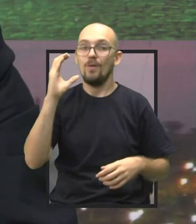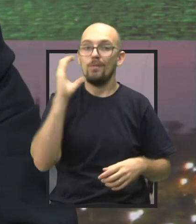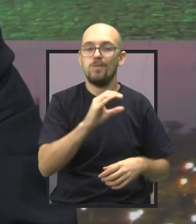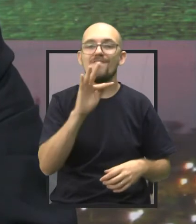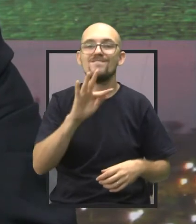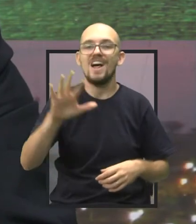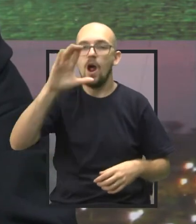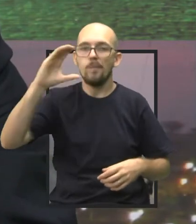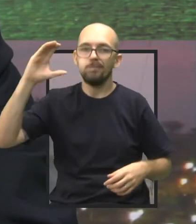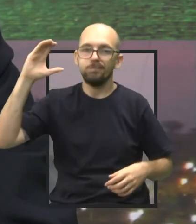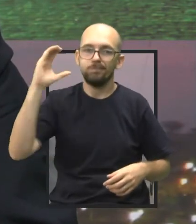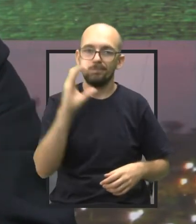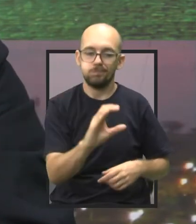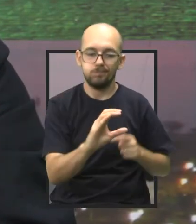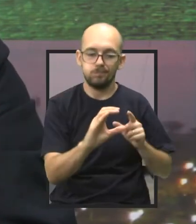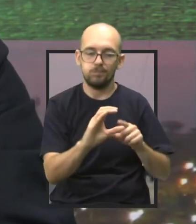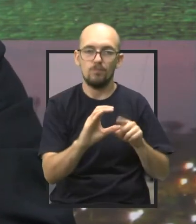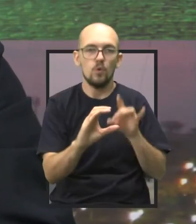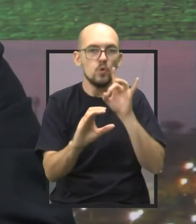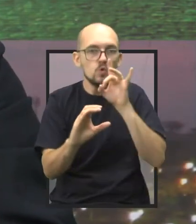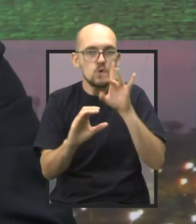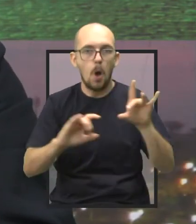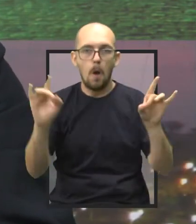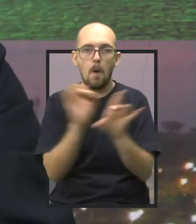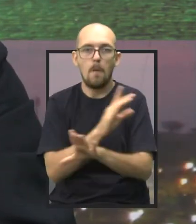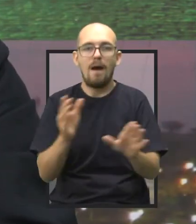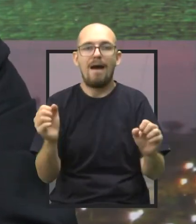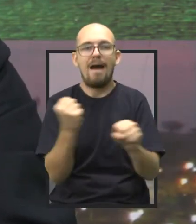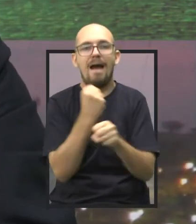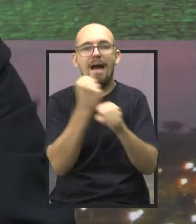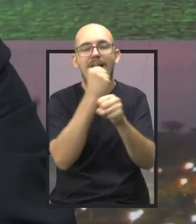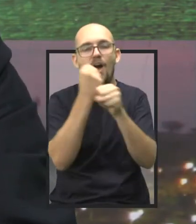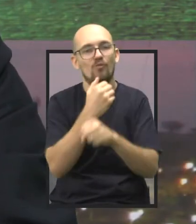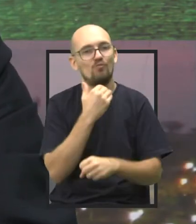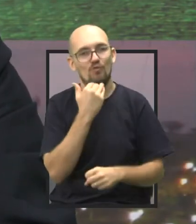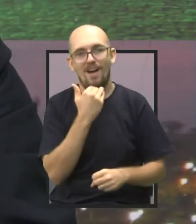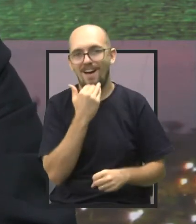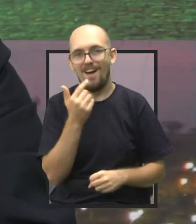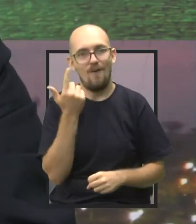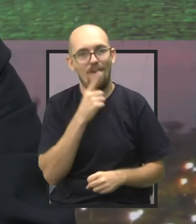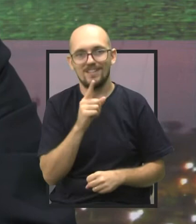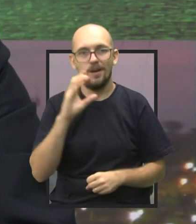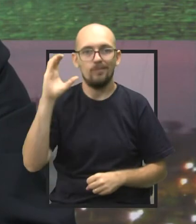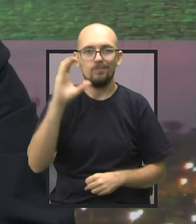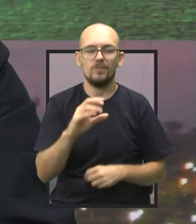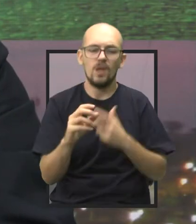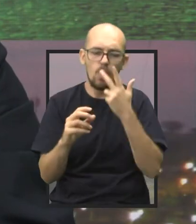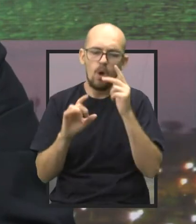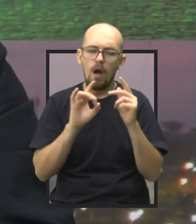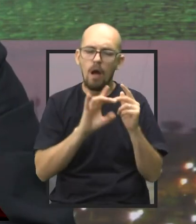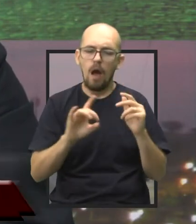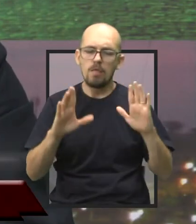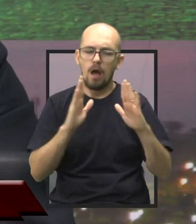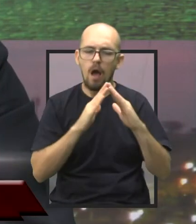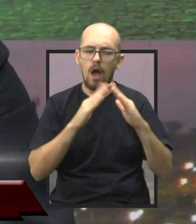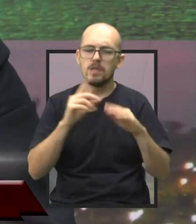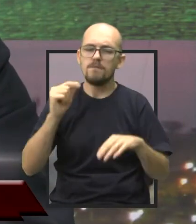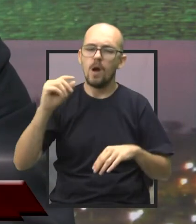governo federal, a conta não fecha para construir a casa, né, Val? Se eu não me engano, por casa tem um